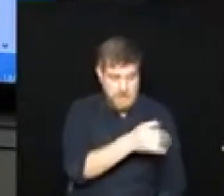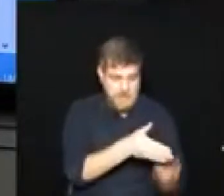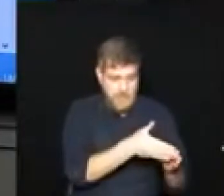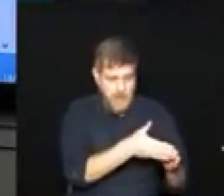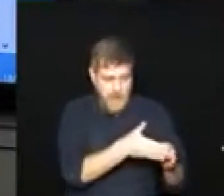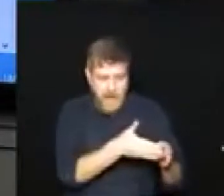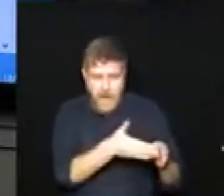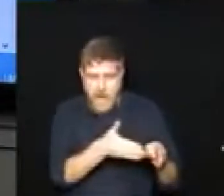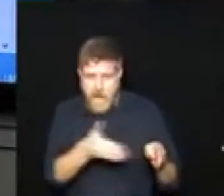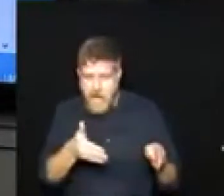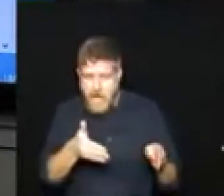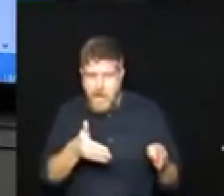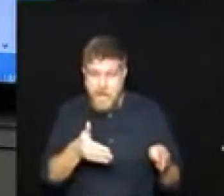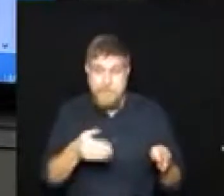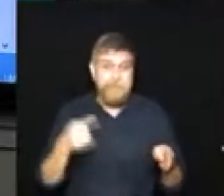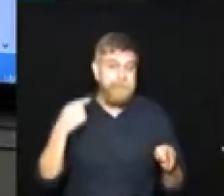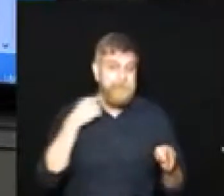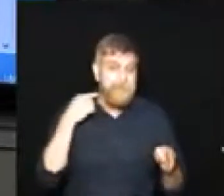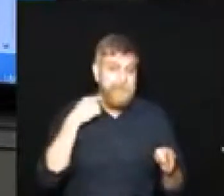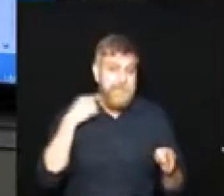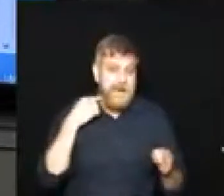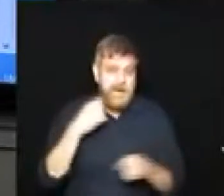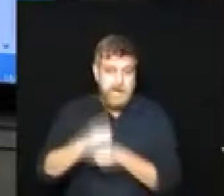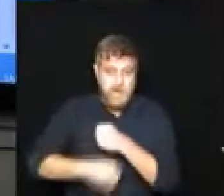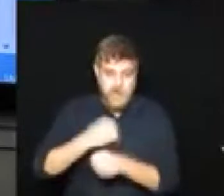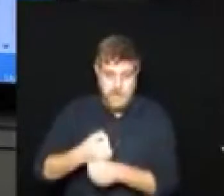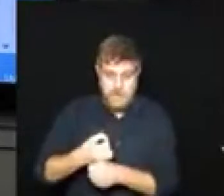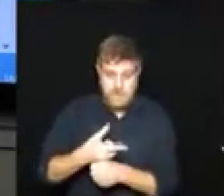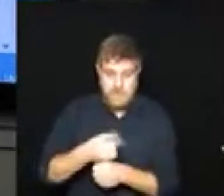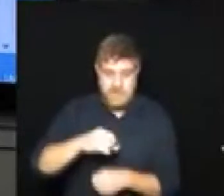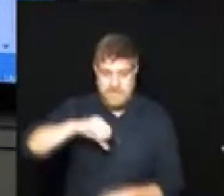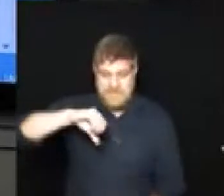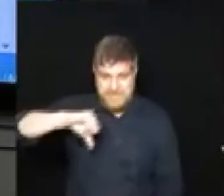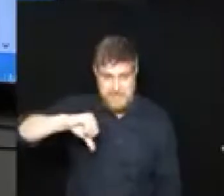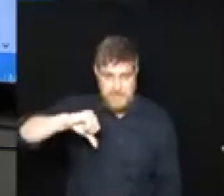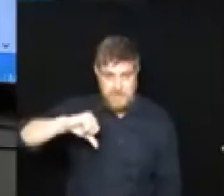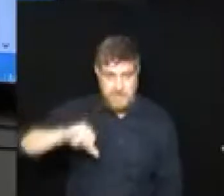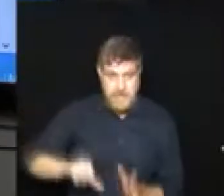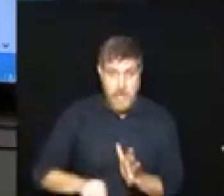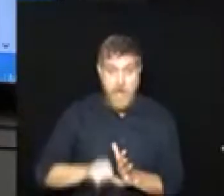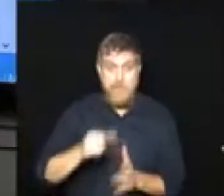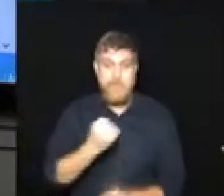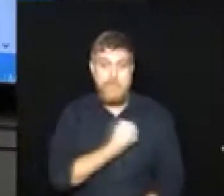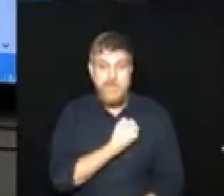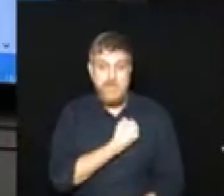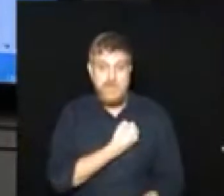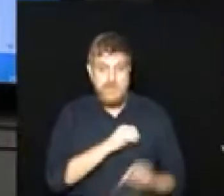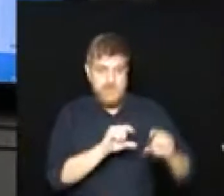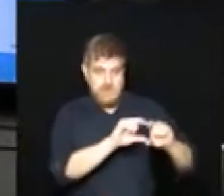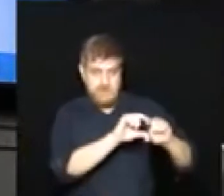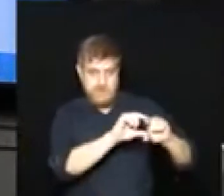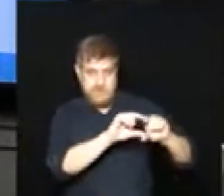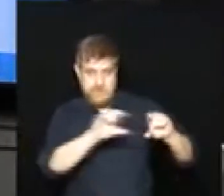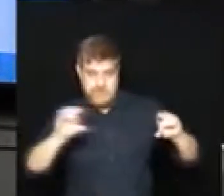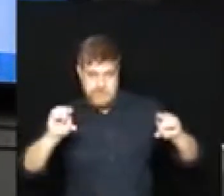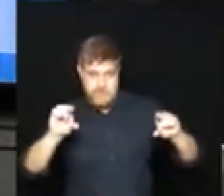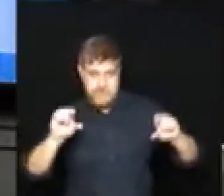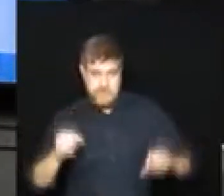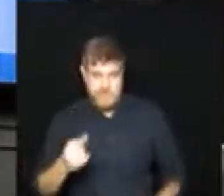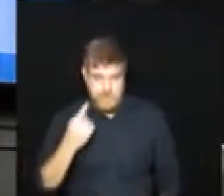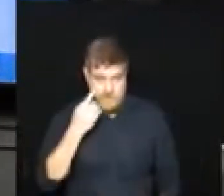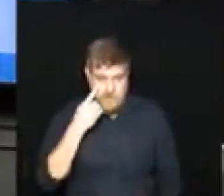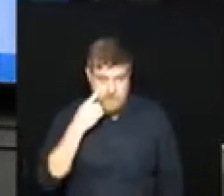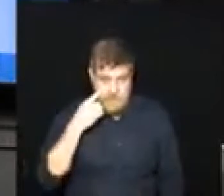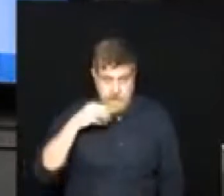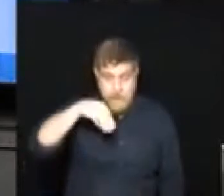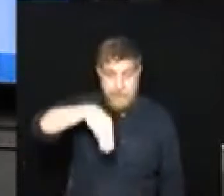a maio de 2019, é esse primeiro número aqui, né? Dessa coluna aqui. Então vamos pegar